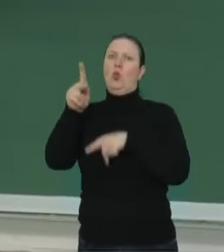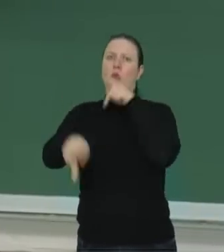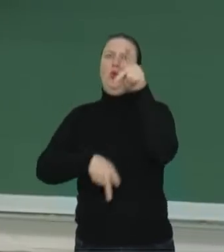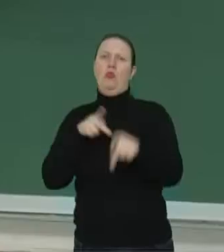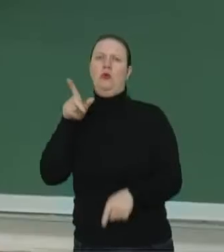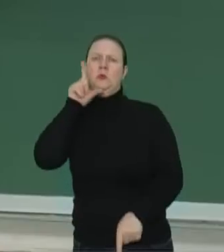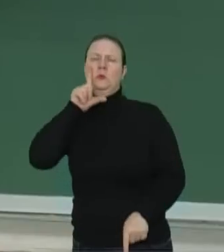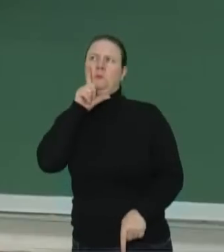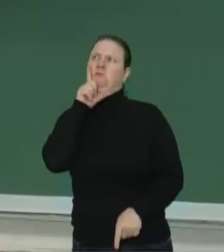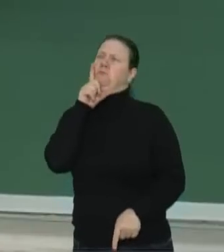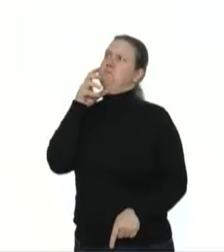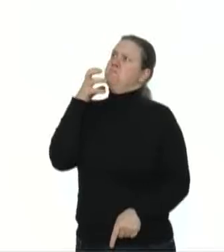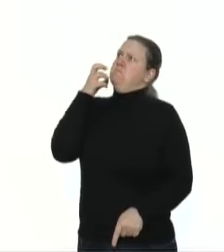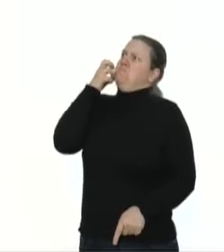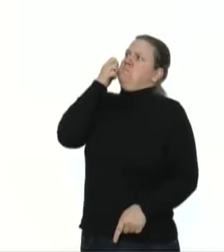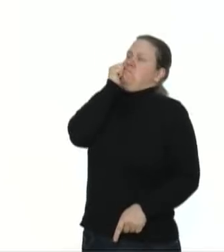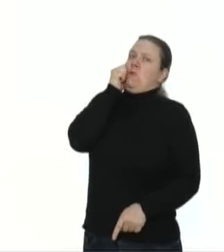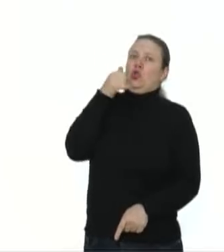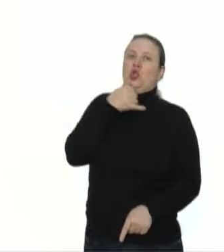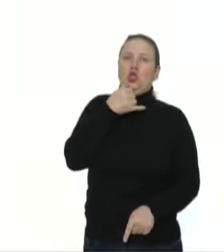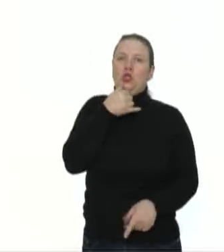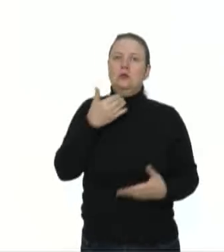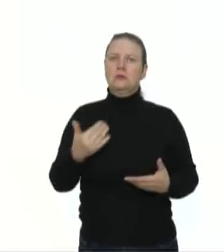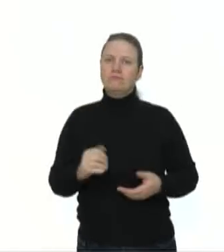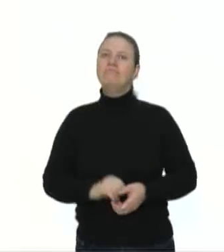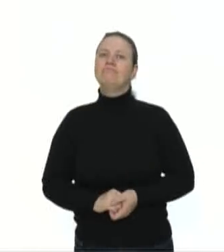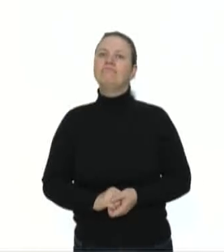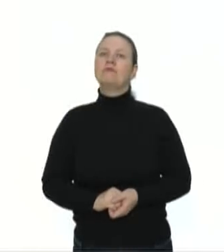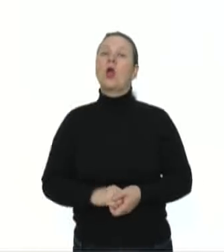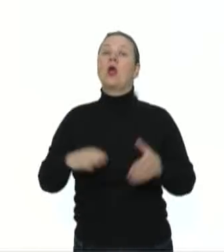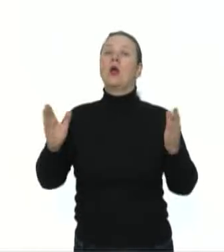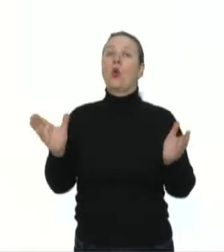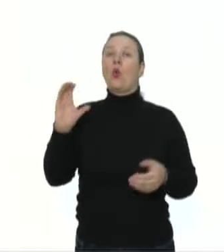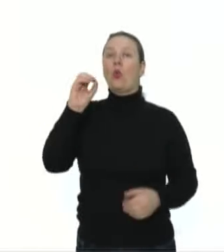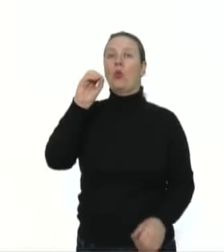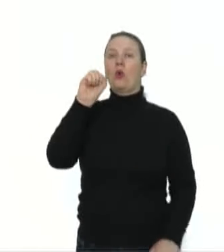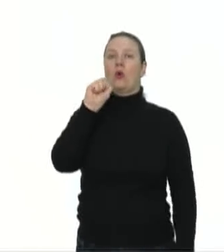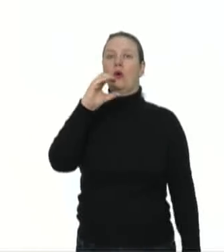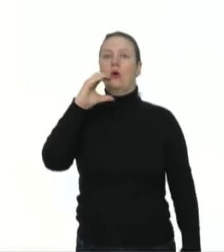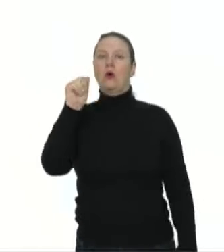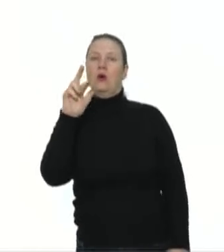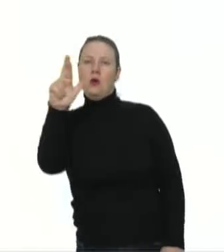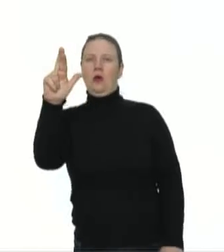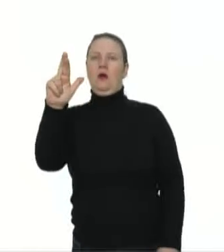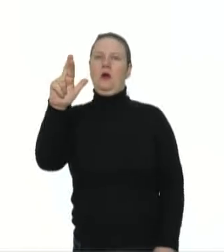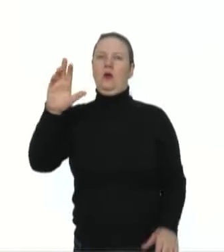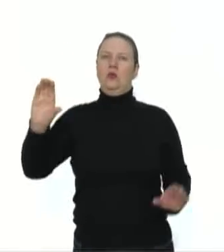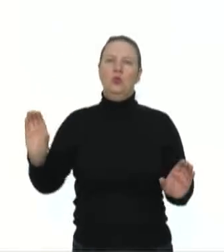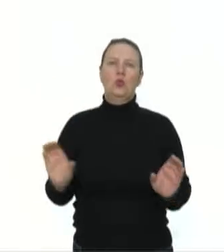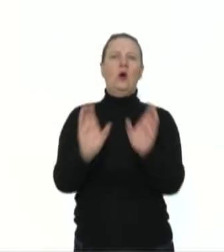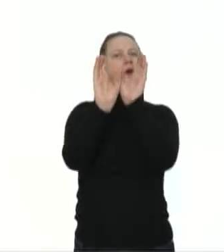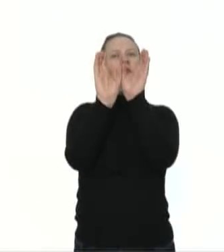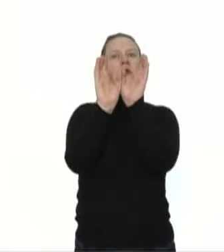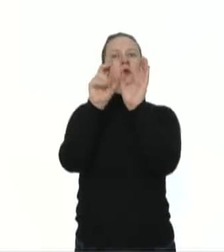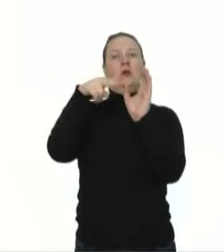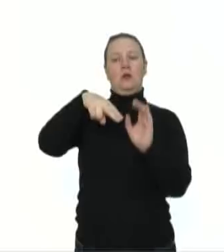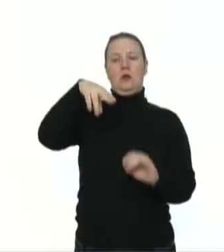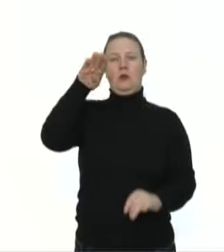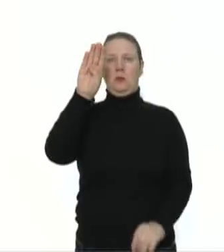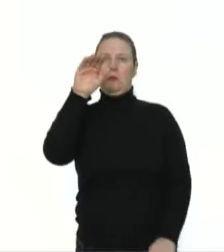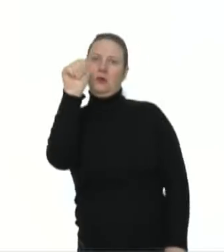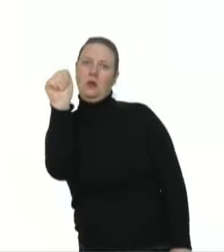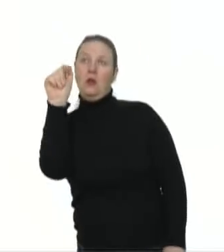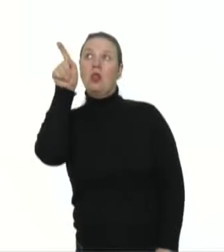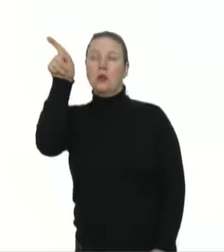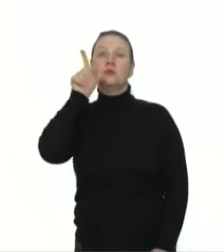eles. Em 2013, o Oscar foi nomeado para o Hall da Fama do basquete dos Estados Unidos, da NBA,